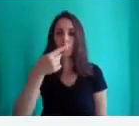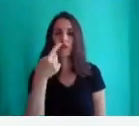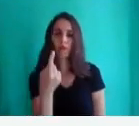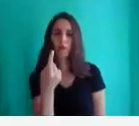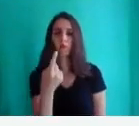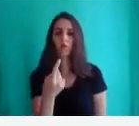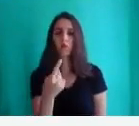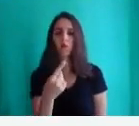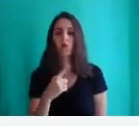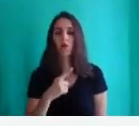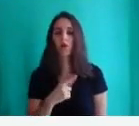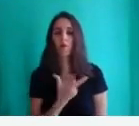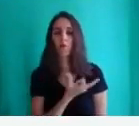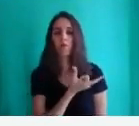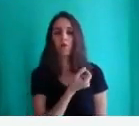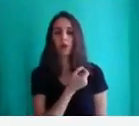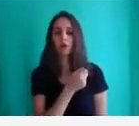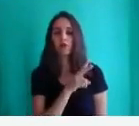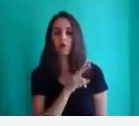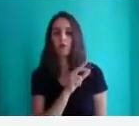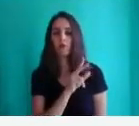Os 20 classificados.